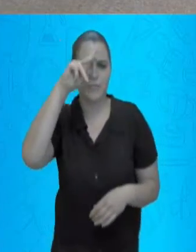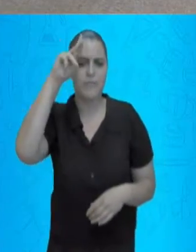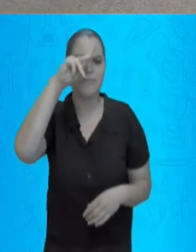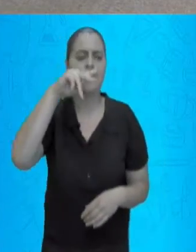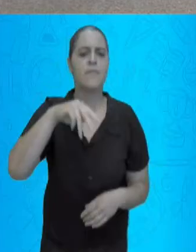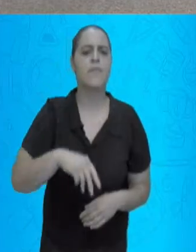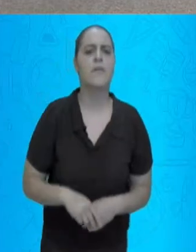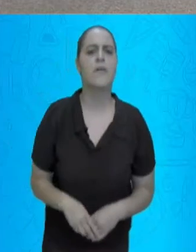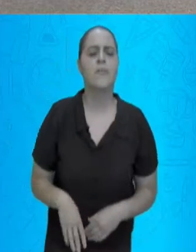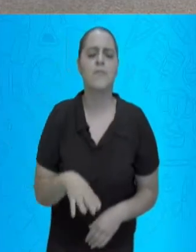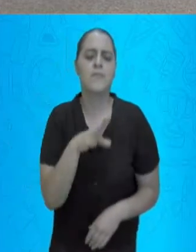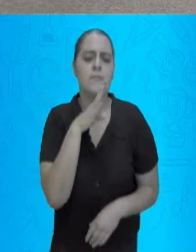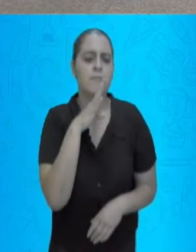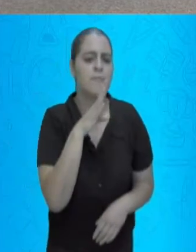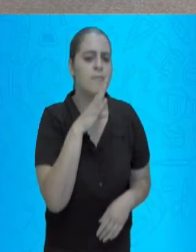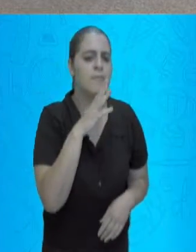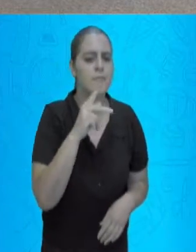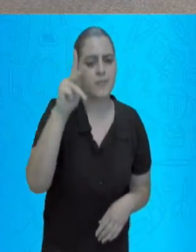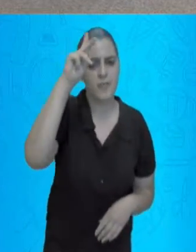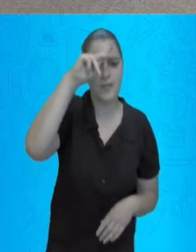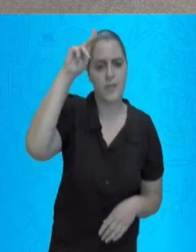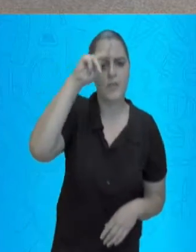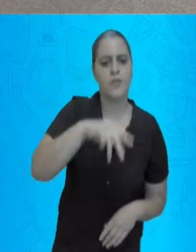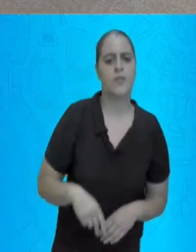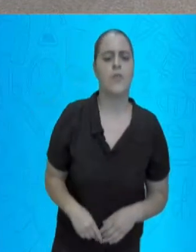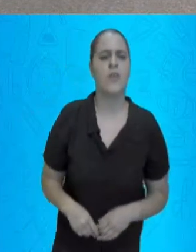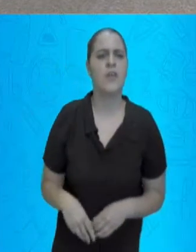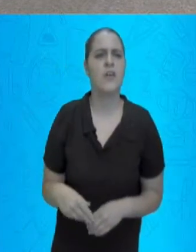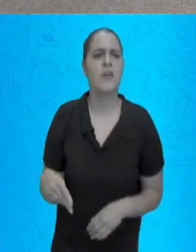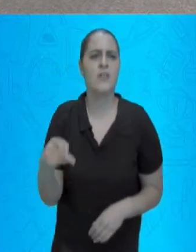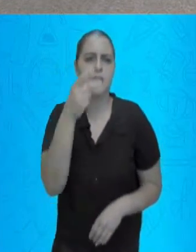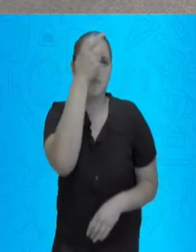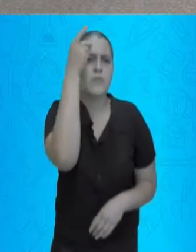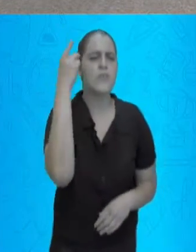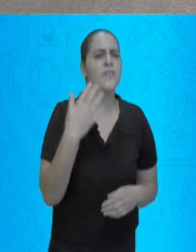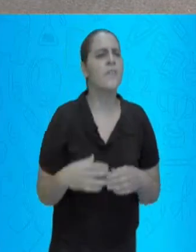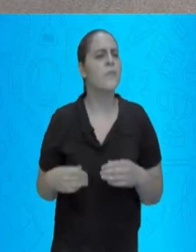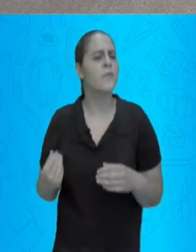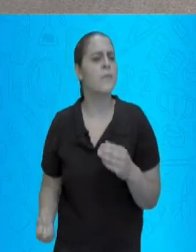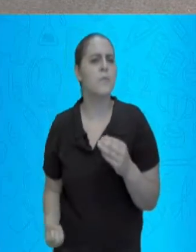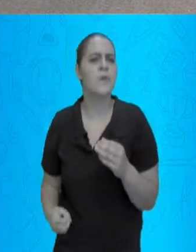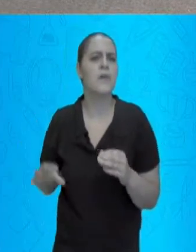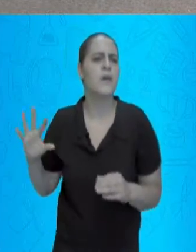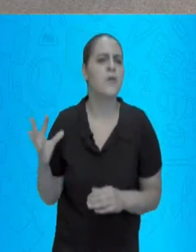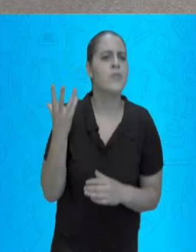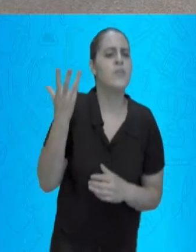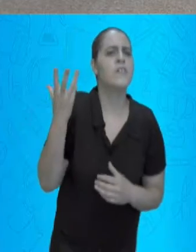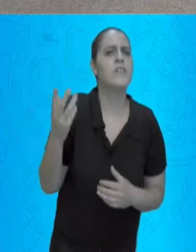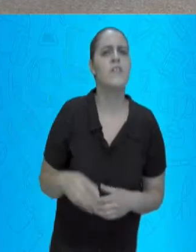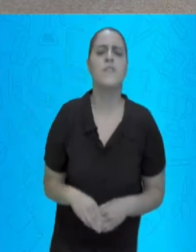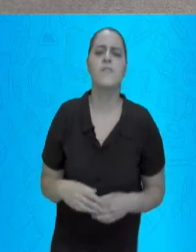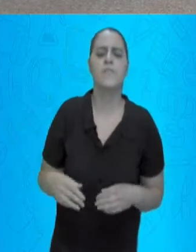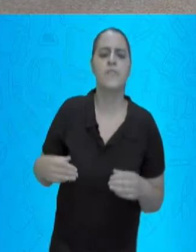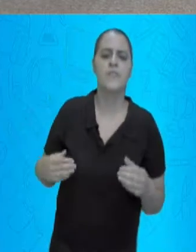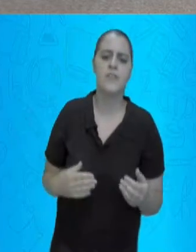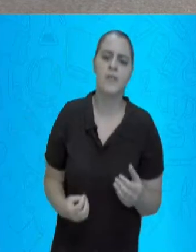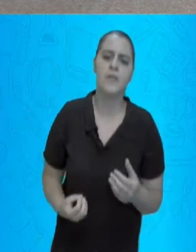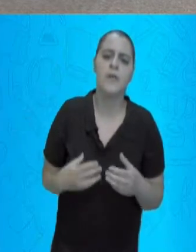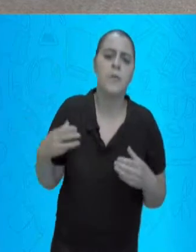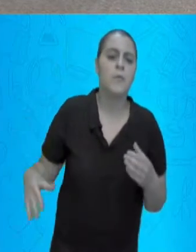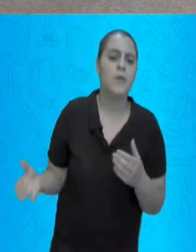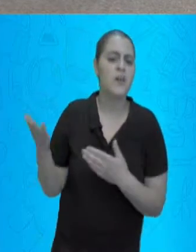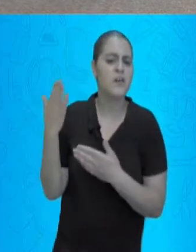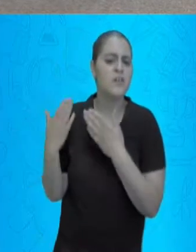história, para o conhecimento. Quem veio antes? Como vivia? Que